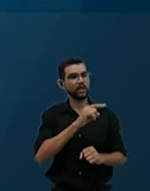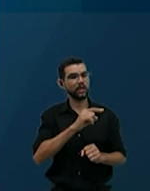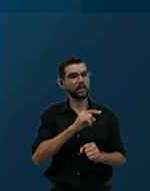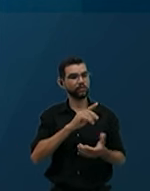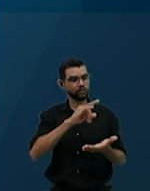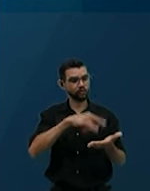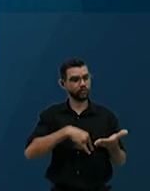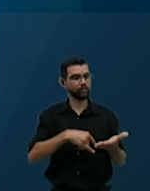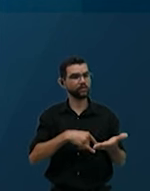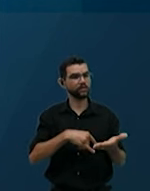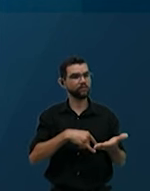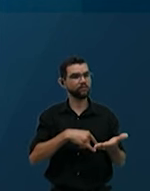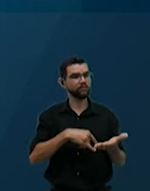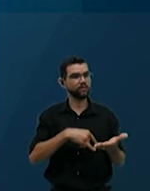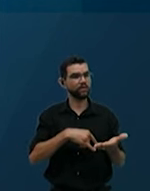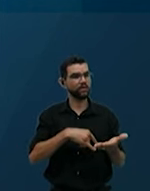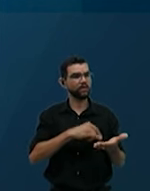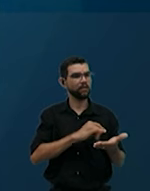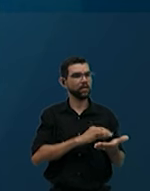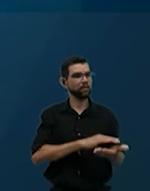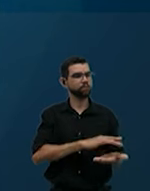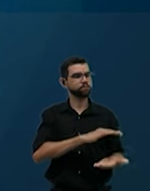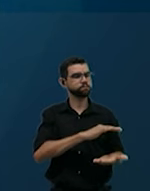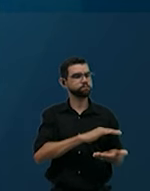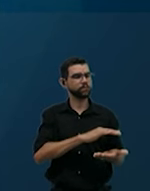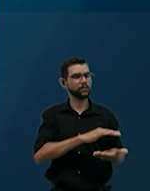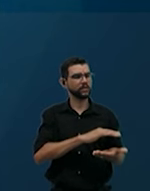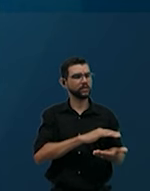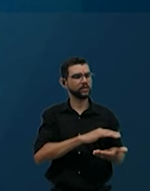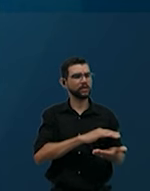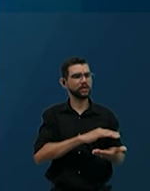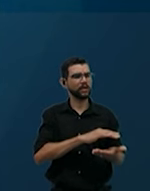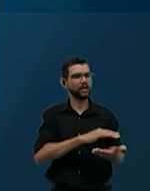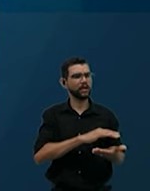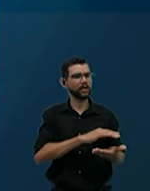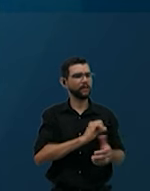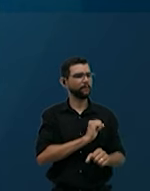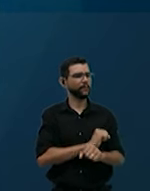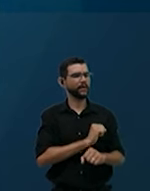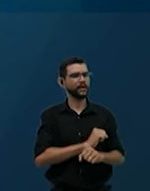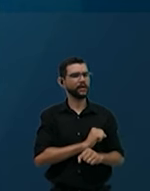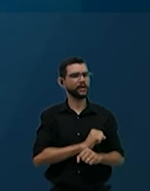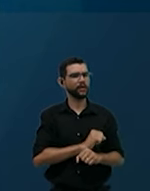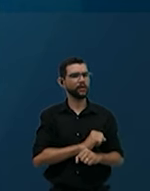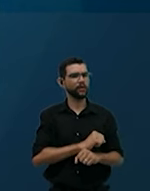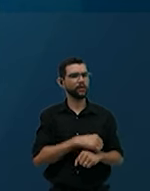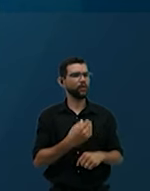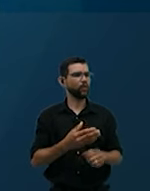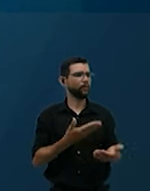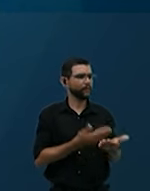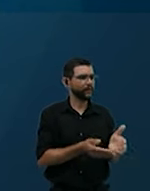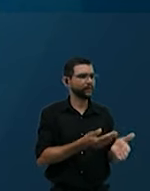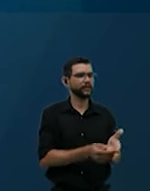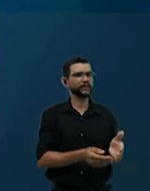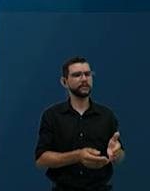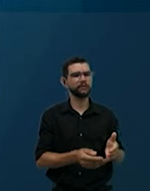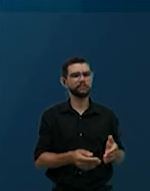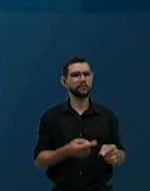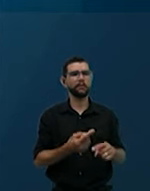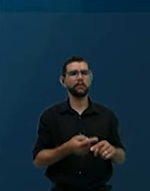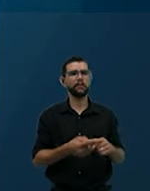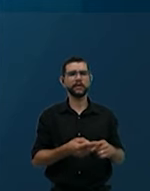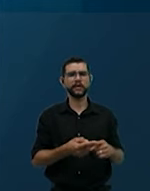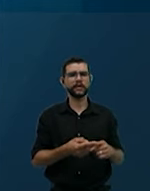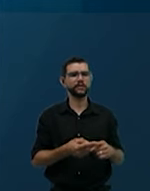documento? Isso não faz sentido. Se o INSS emite uma carta de exigência, ele junta. Mas se